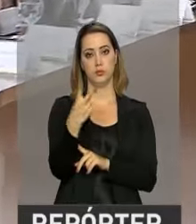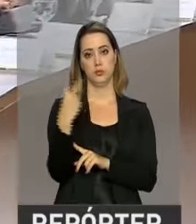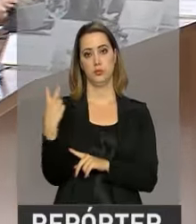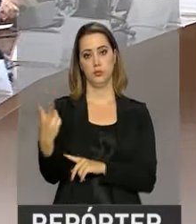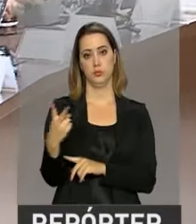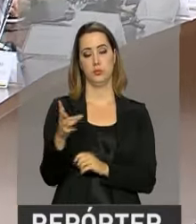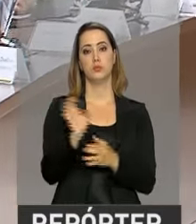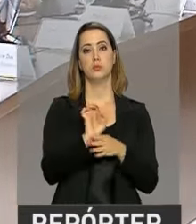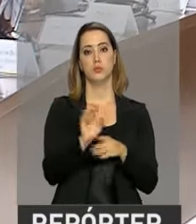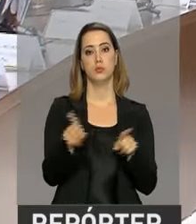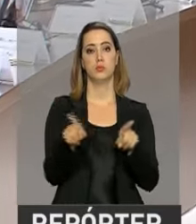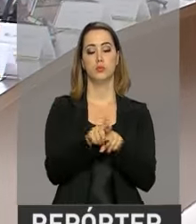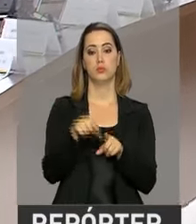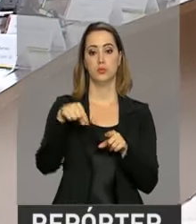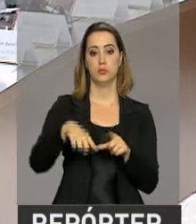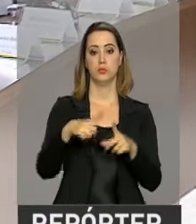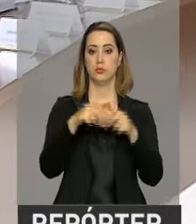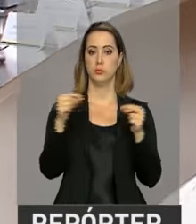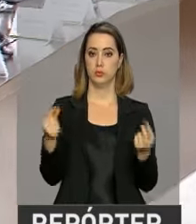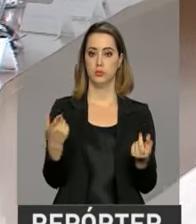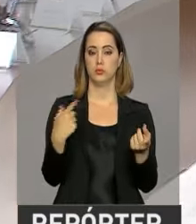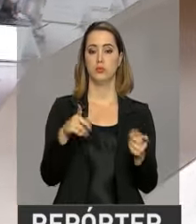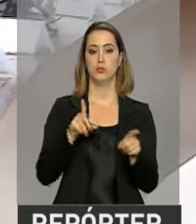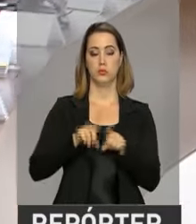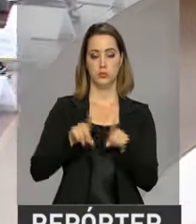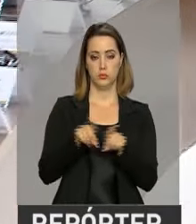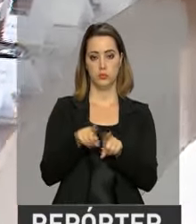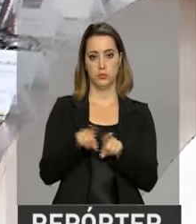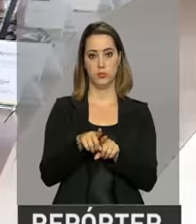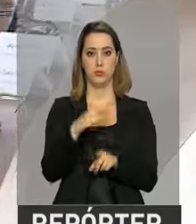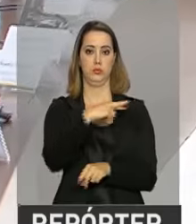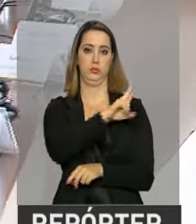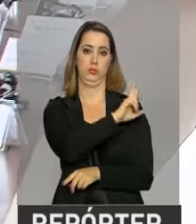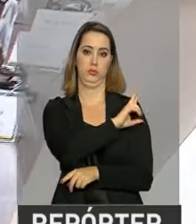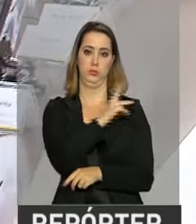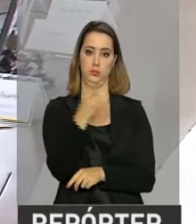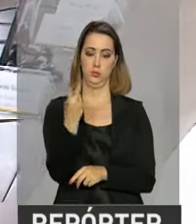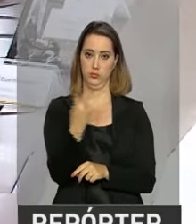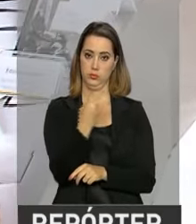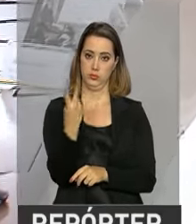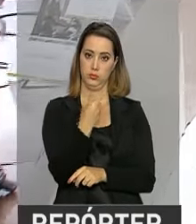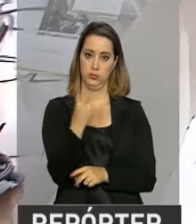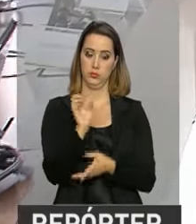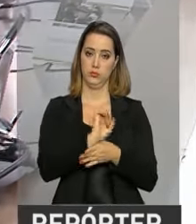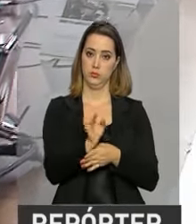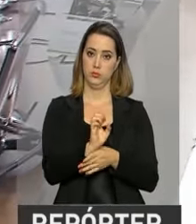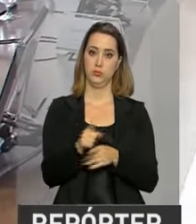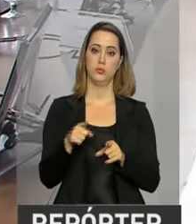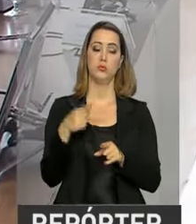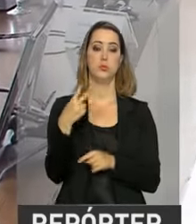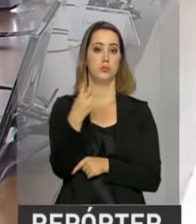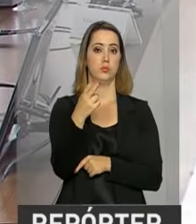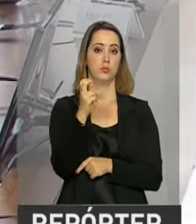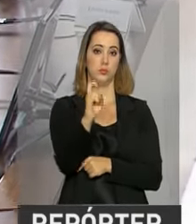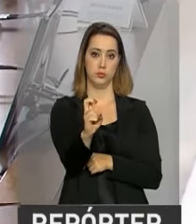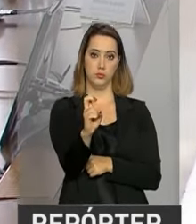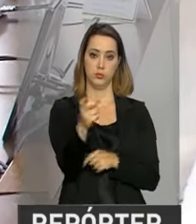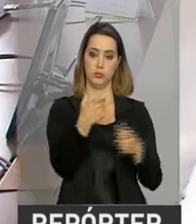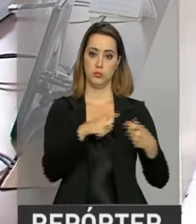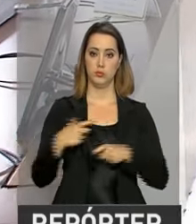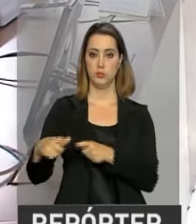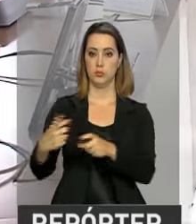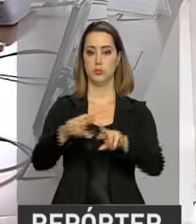estados e do Distrito Federal além deles há também representantes de outros dois estados totalizando 25 unidades da Federação